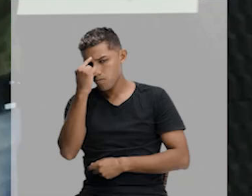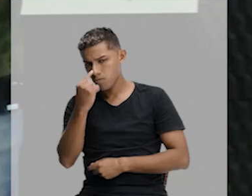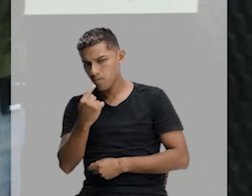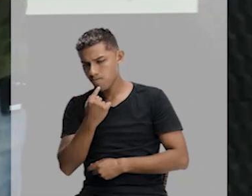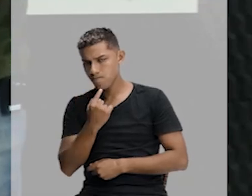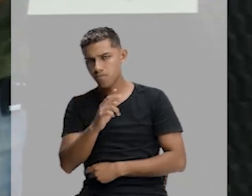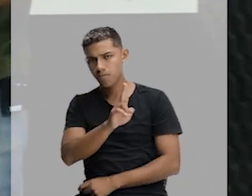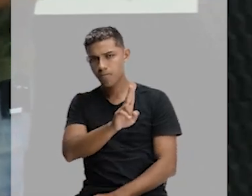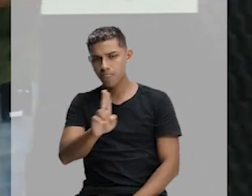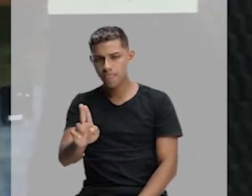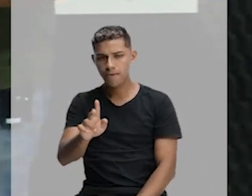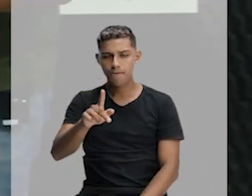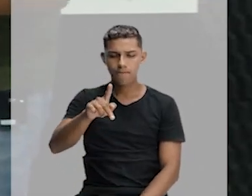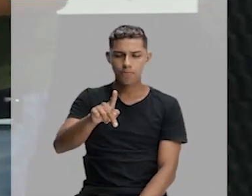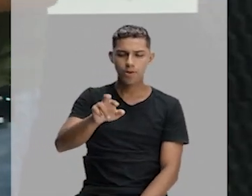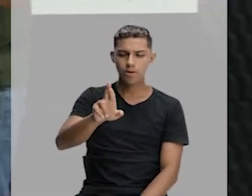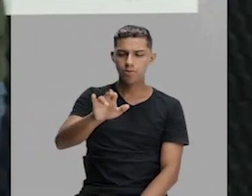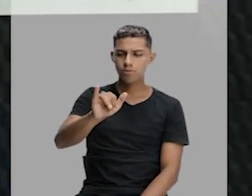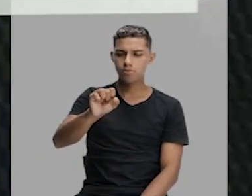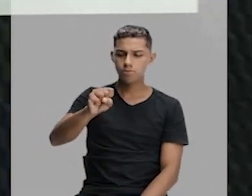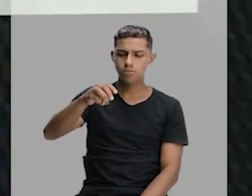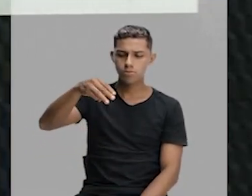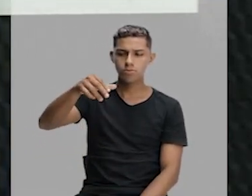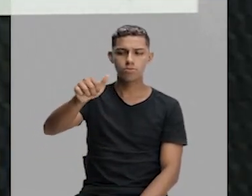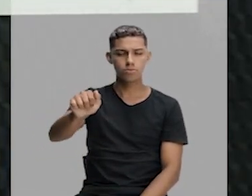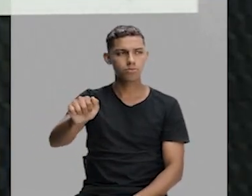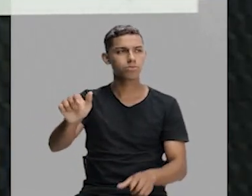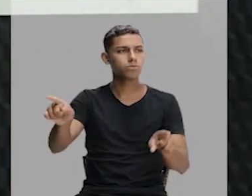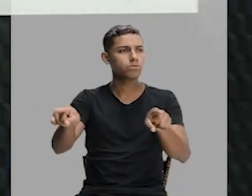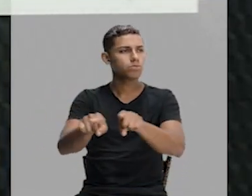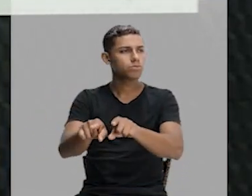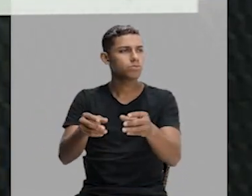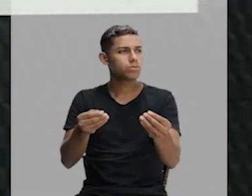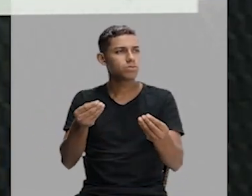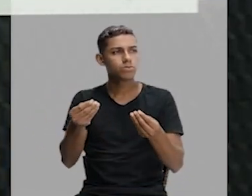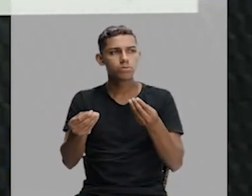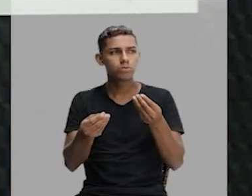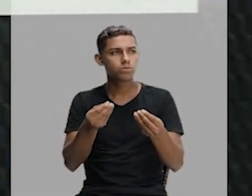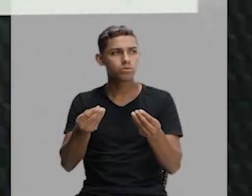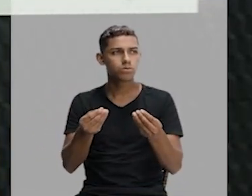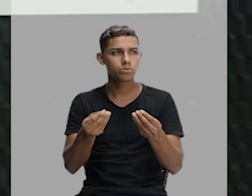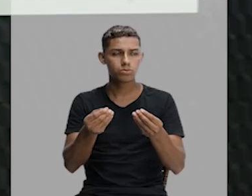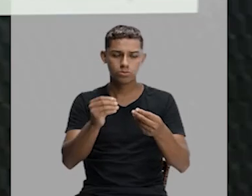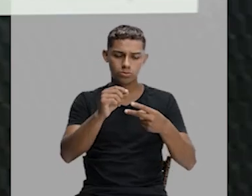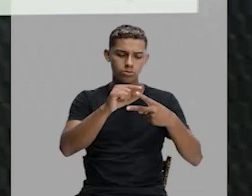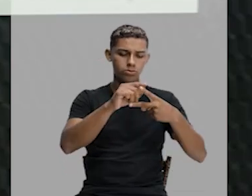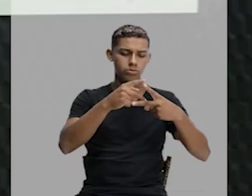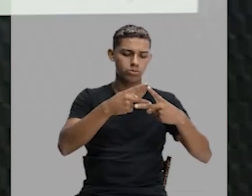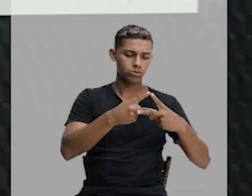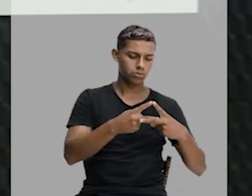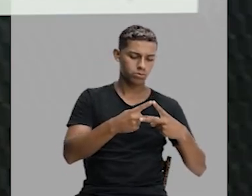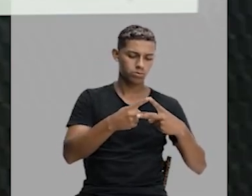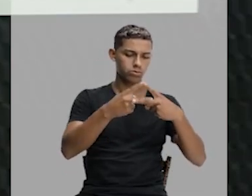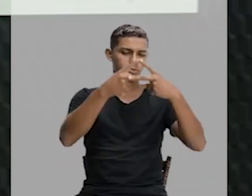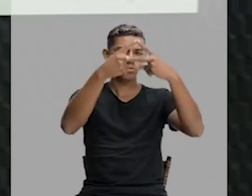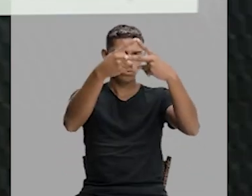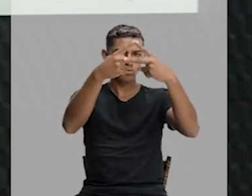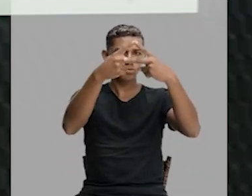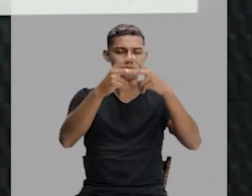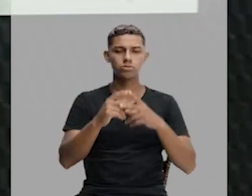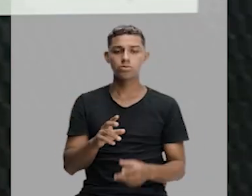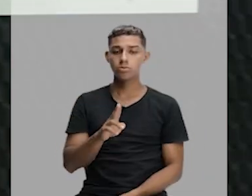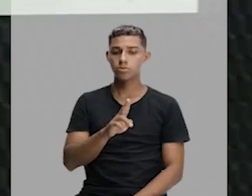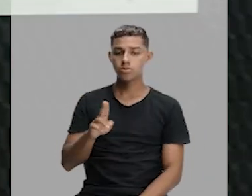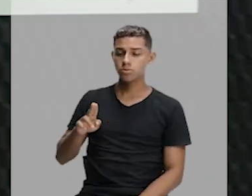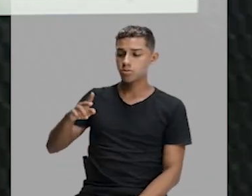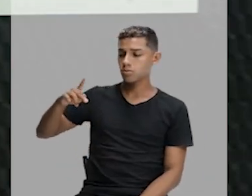de prisma. Tá? Então o prisma ele é formado por quê? Ele é formado por duas bases que são polígonos,